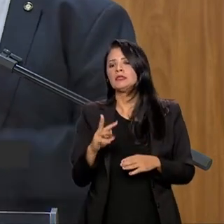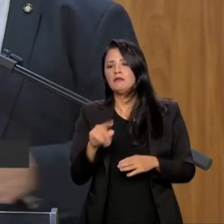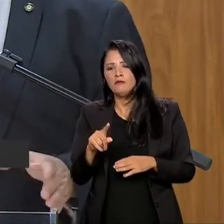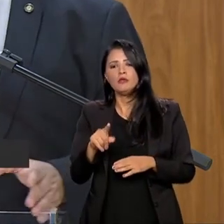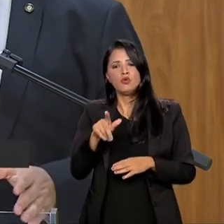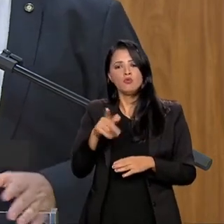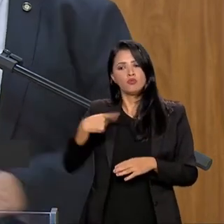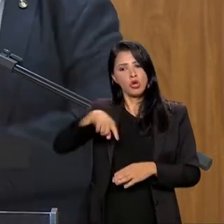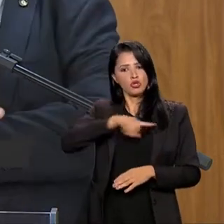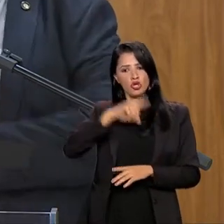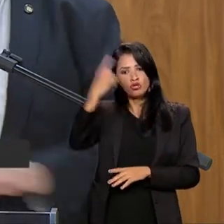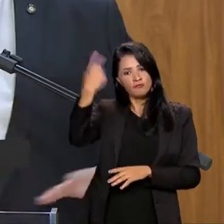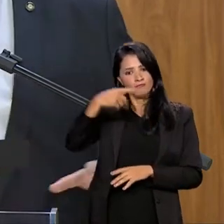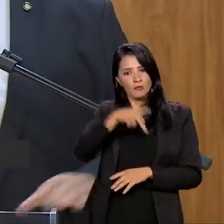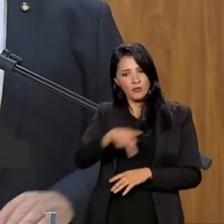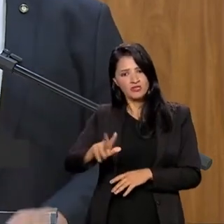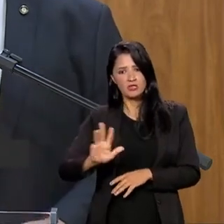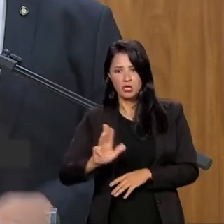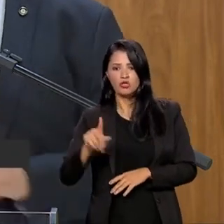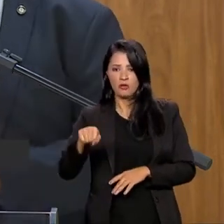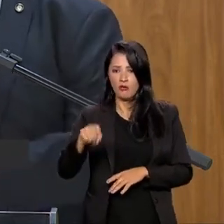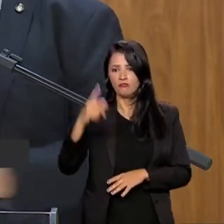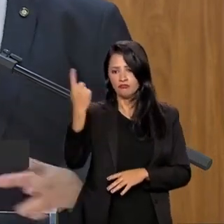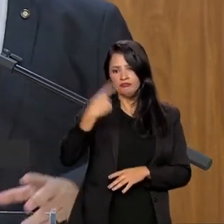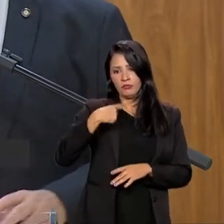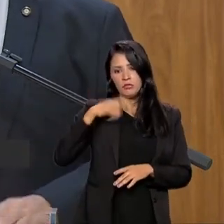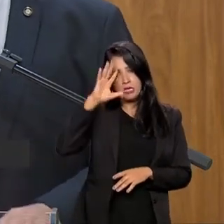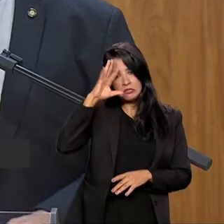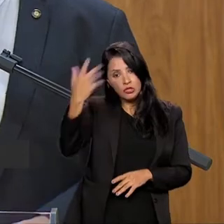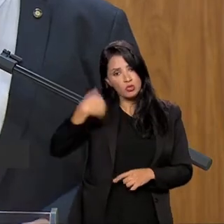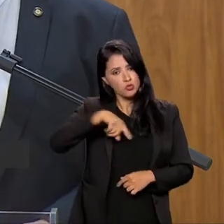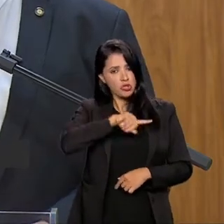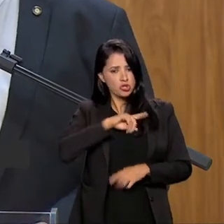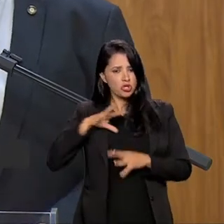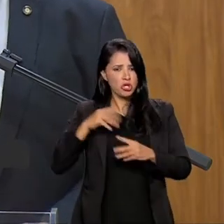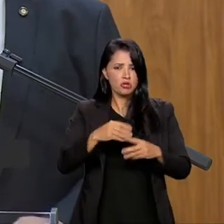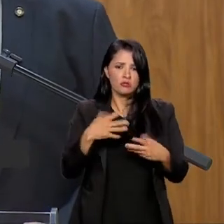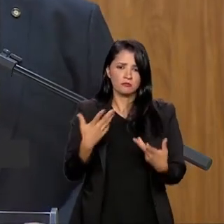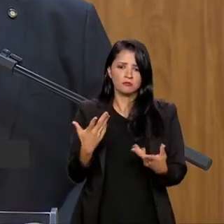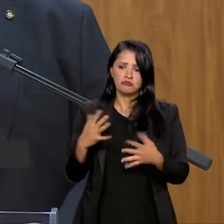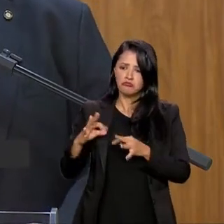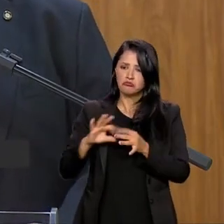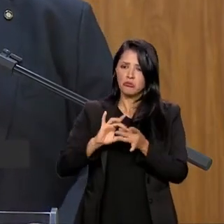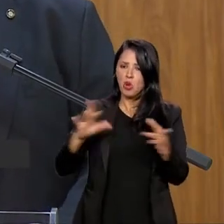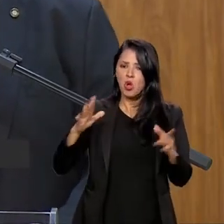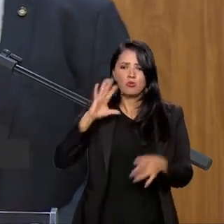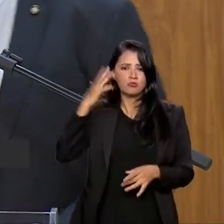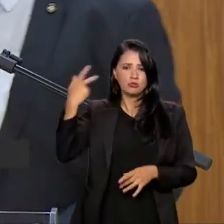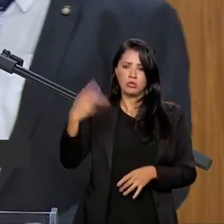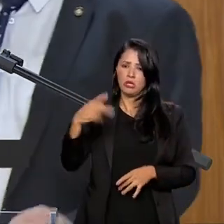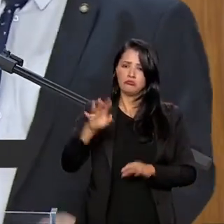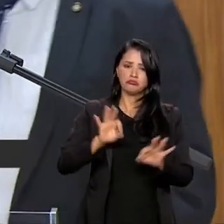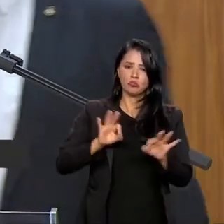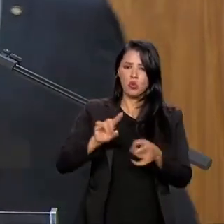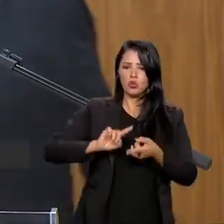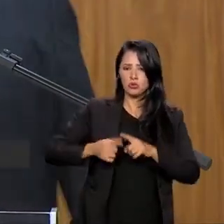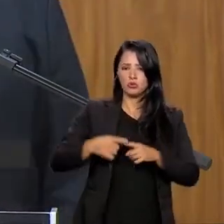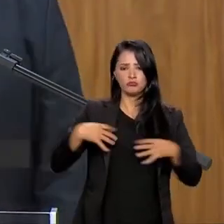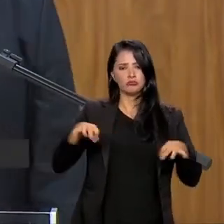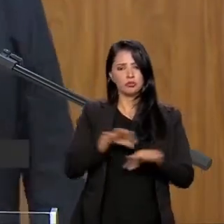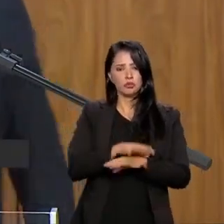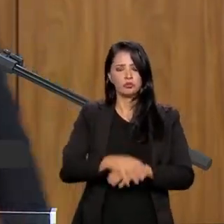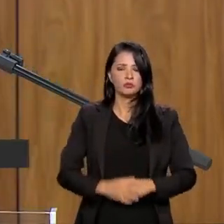da República, que decidiu assim, e todos nós estamos contemplados pela solução que o presidente da República arbitrou.